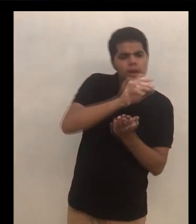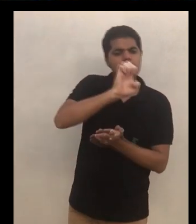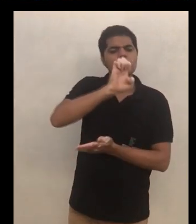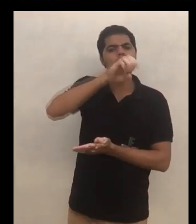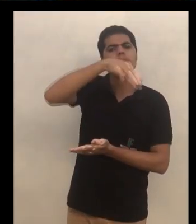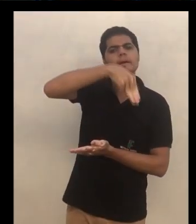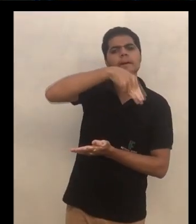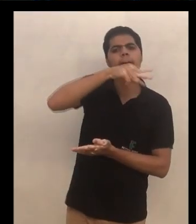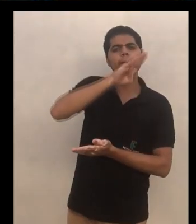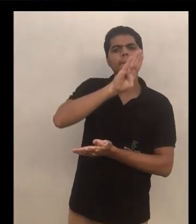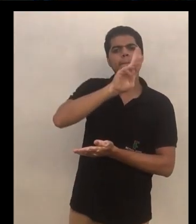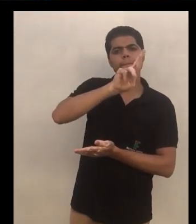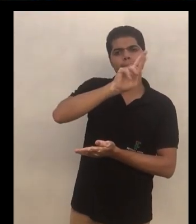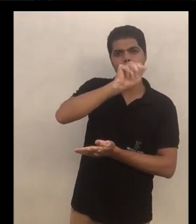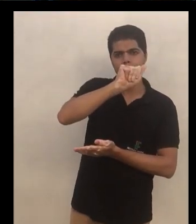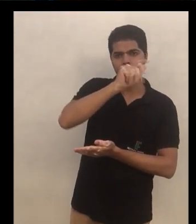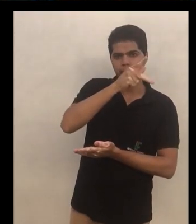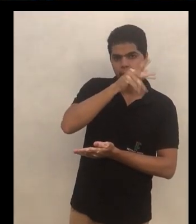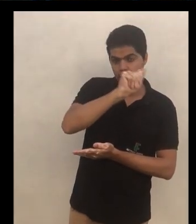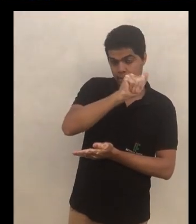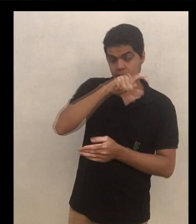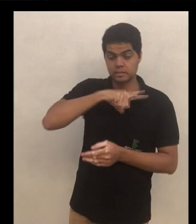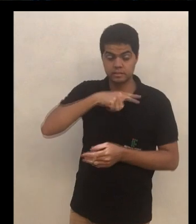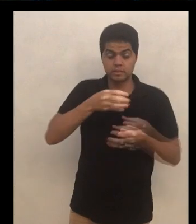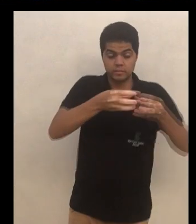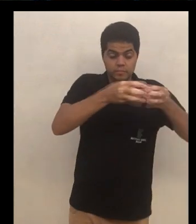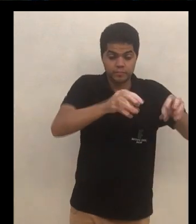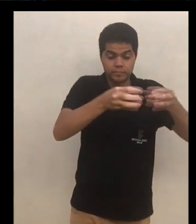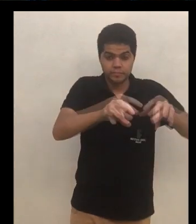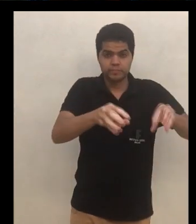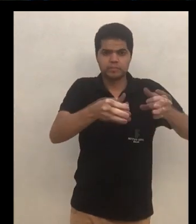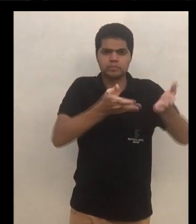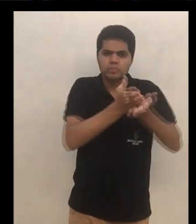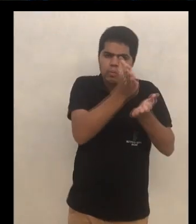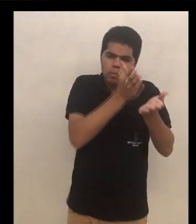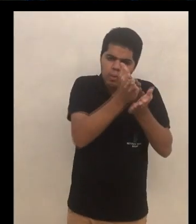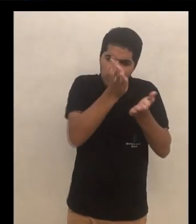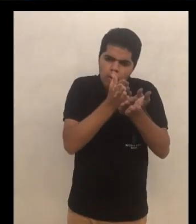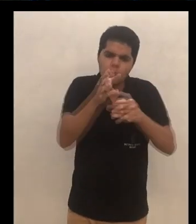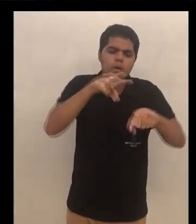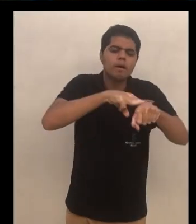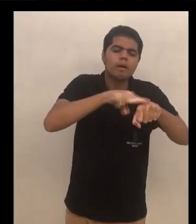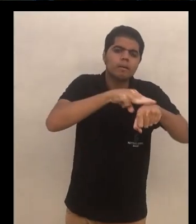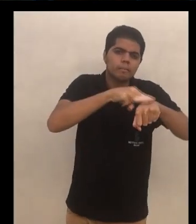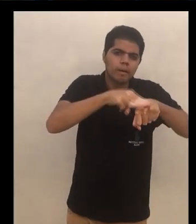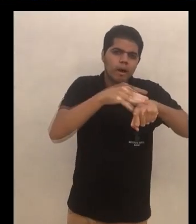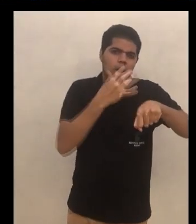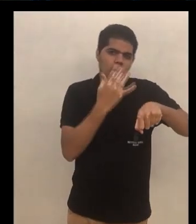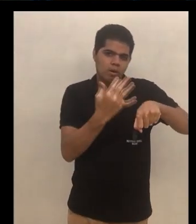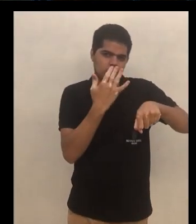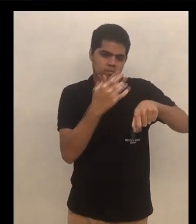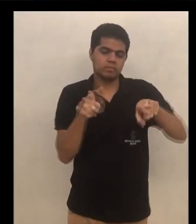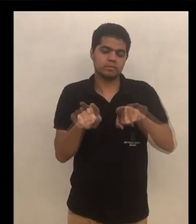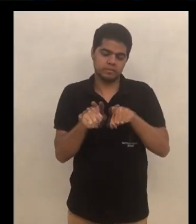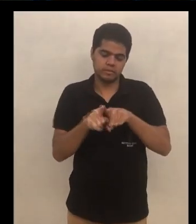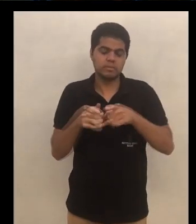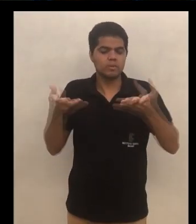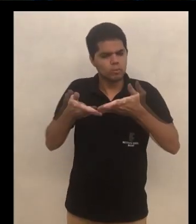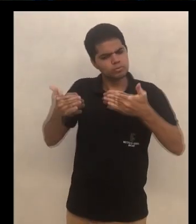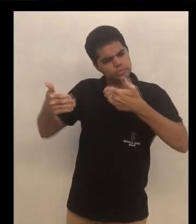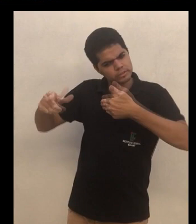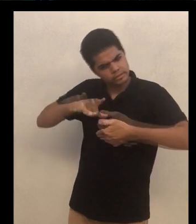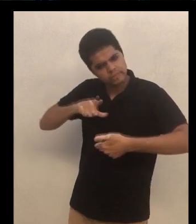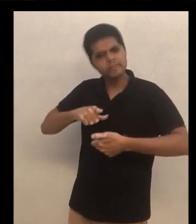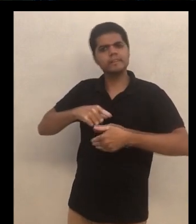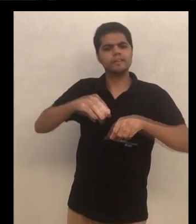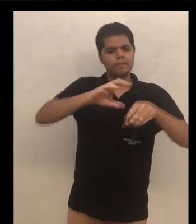Embrapa BR-051, que é para a produção de ovos de casca marrom. Hoje já tem linhagens também trabalhada, caipira, né, para ovos